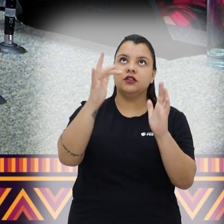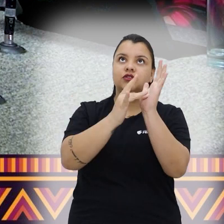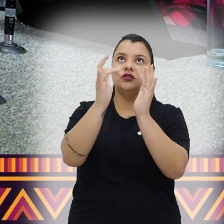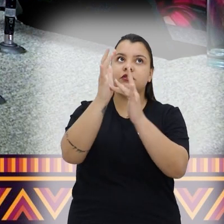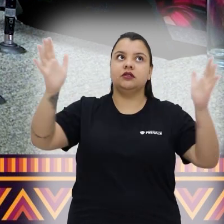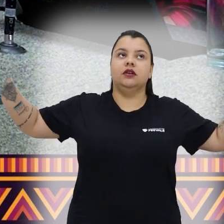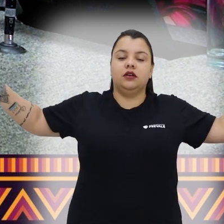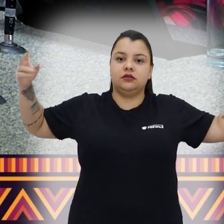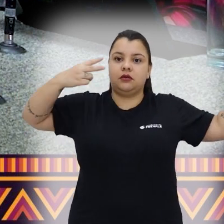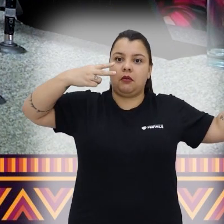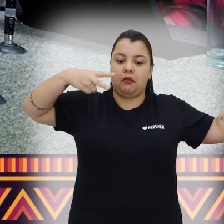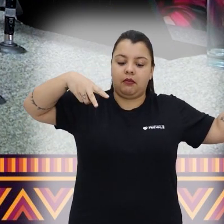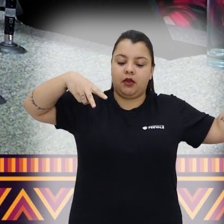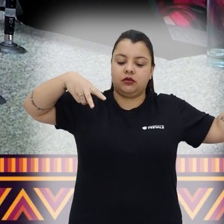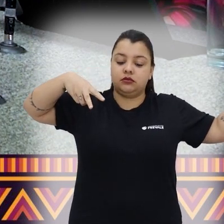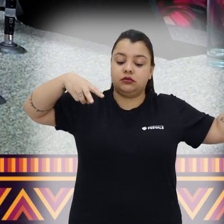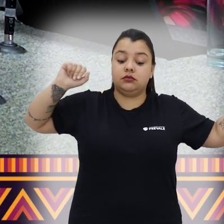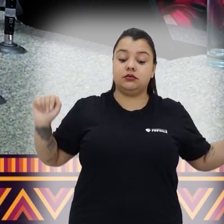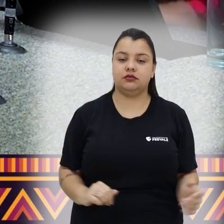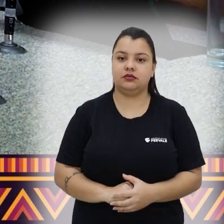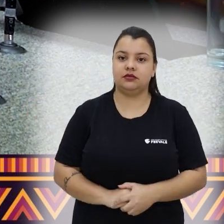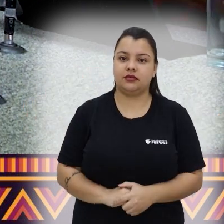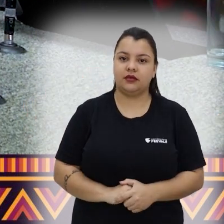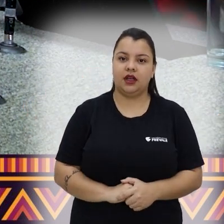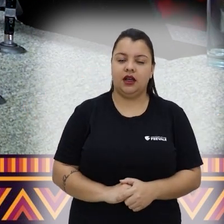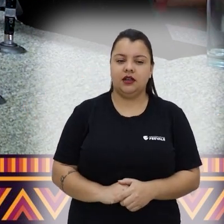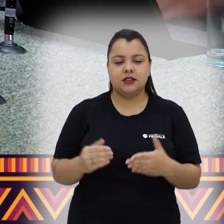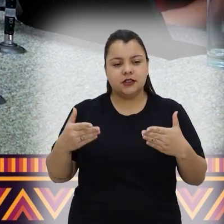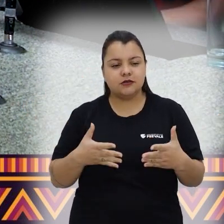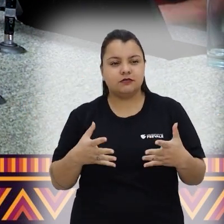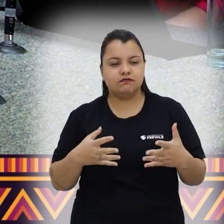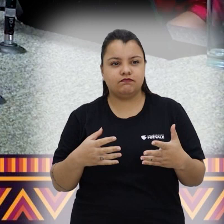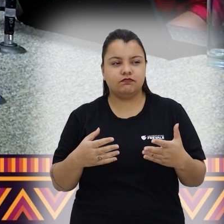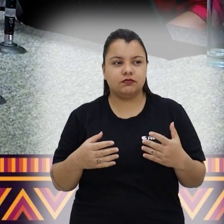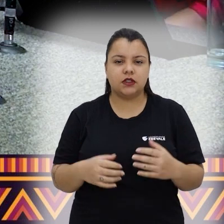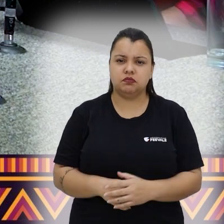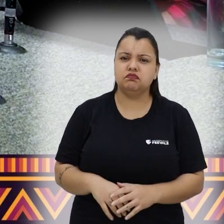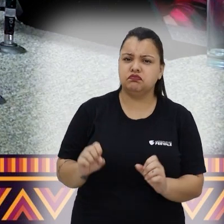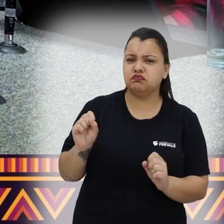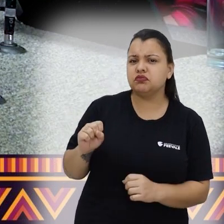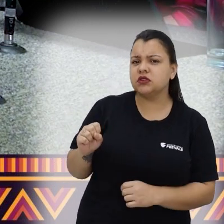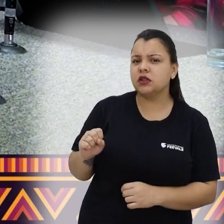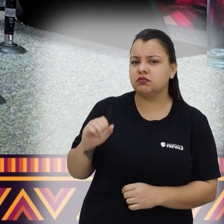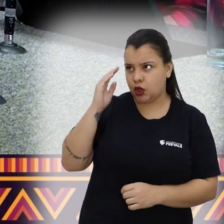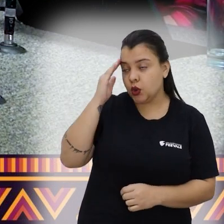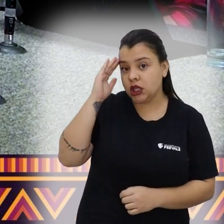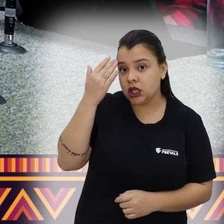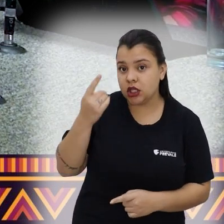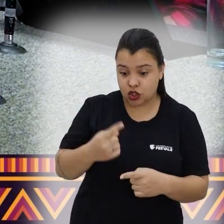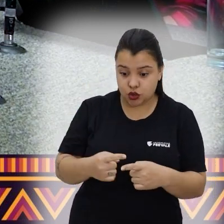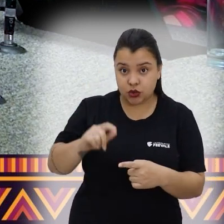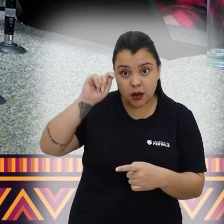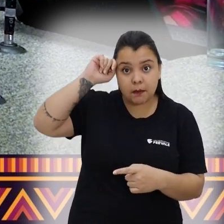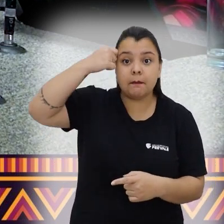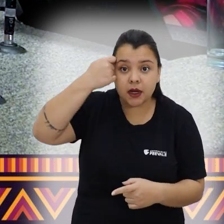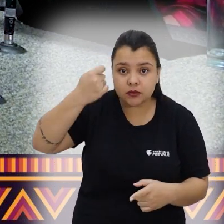abertos me olhando ali. Né? Mas isso era declarado, assim? Declarado. Meu Deus, tu é preto, tu não pode ter